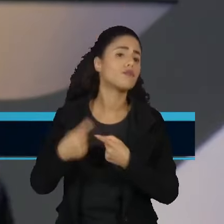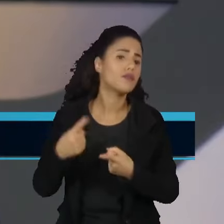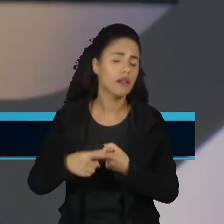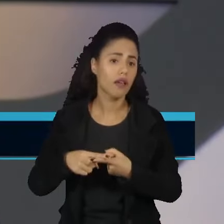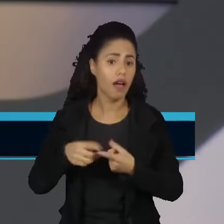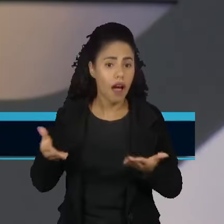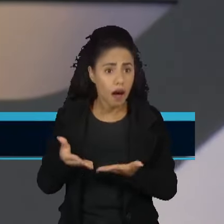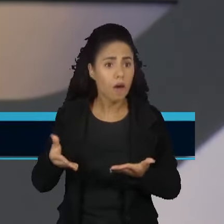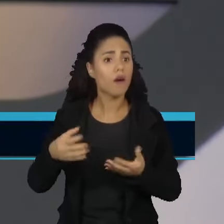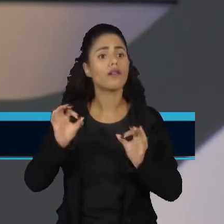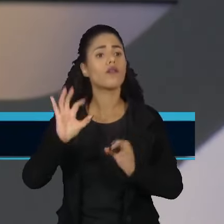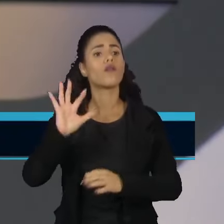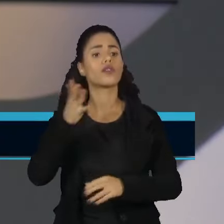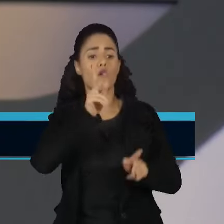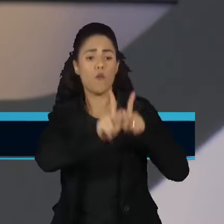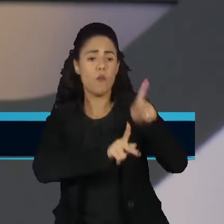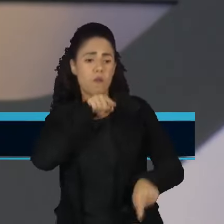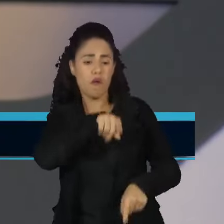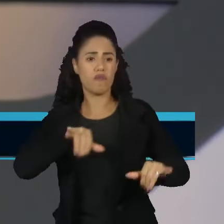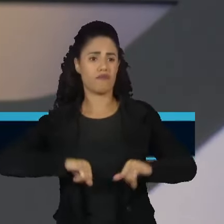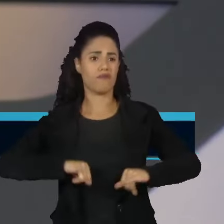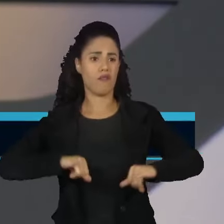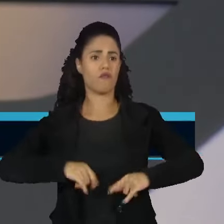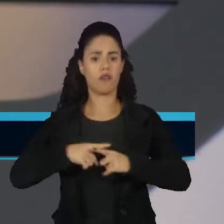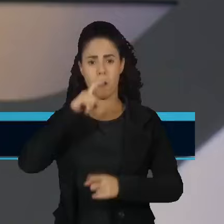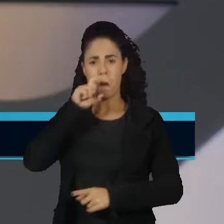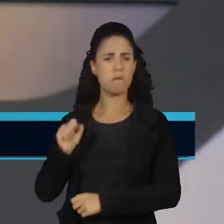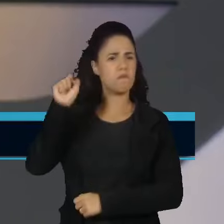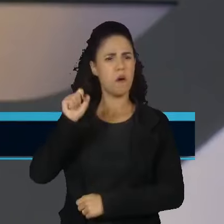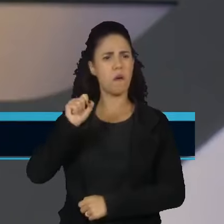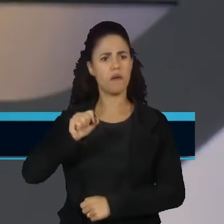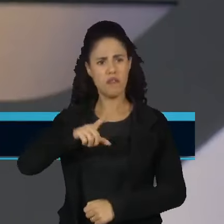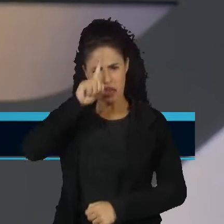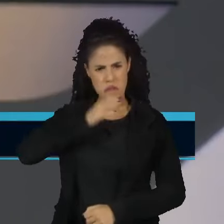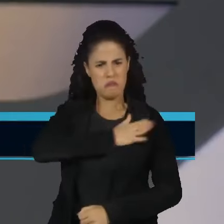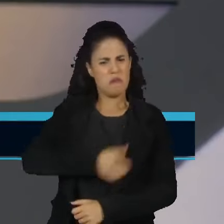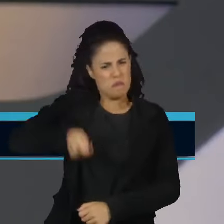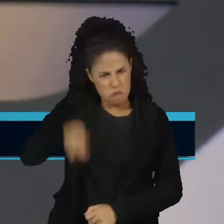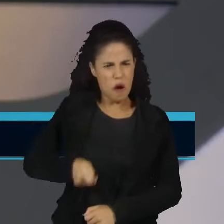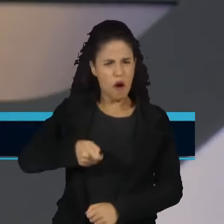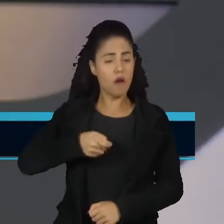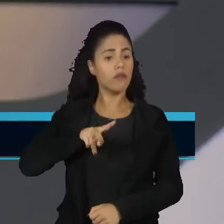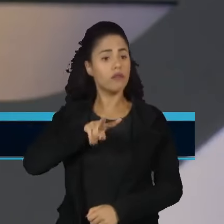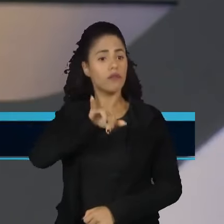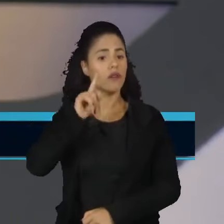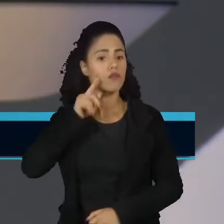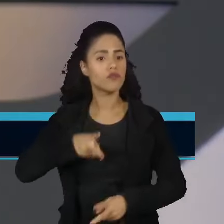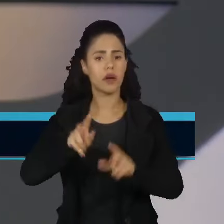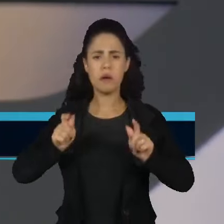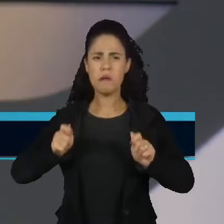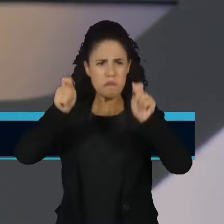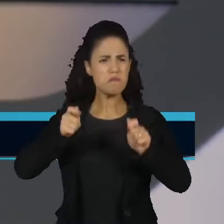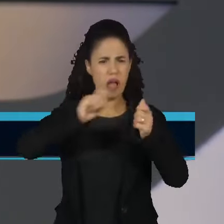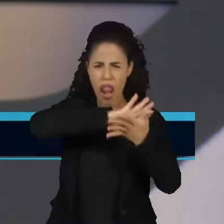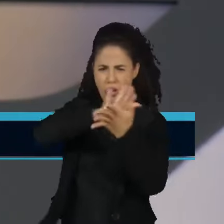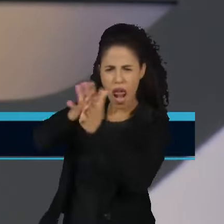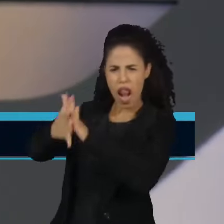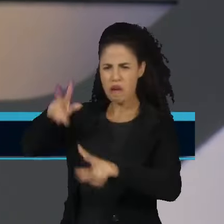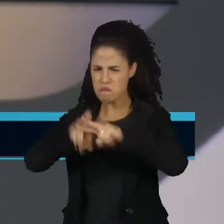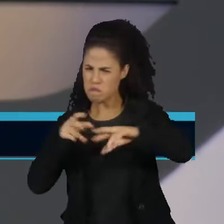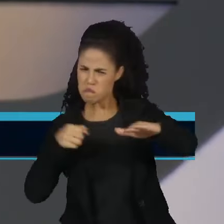que vai recair é sobre o povo. Maduro vai intensificar a ditadura, logo vai prender, depois dessa manifestação, é muito provável,